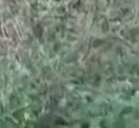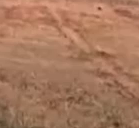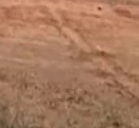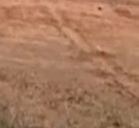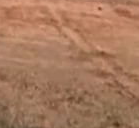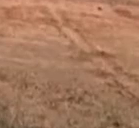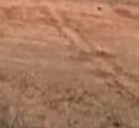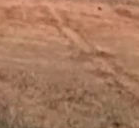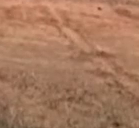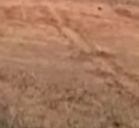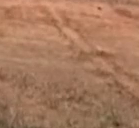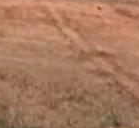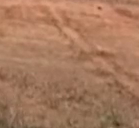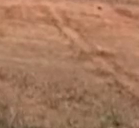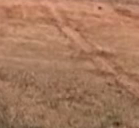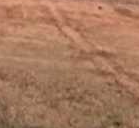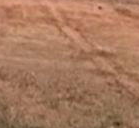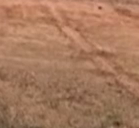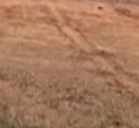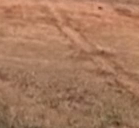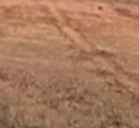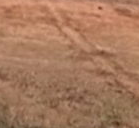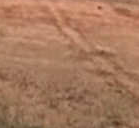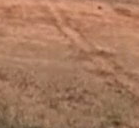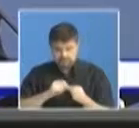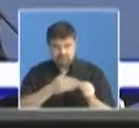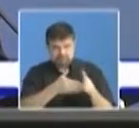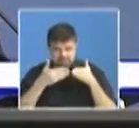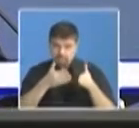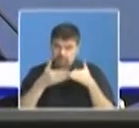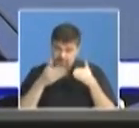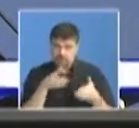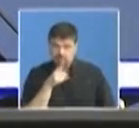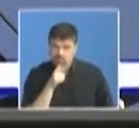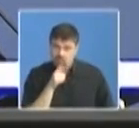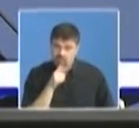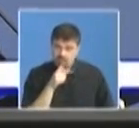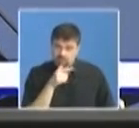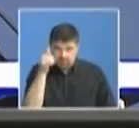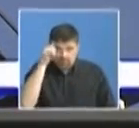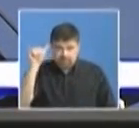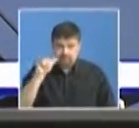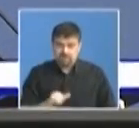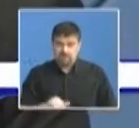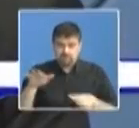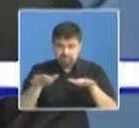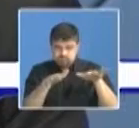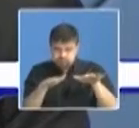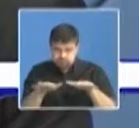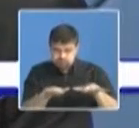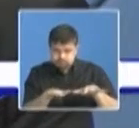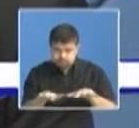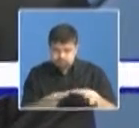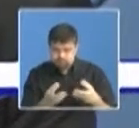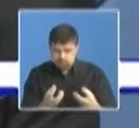segundo para que o abastecimento de Campinas seja preservado A ideia é que nós conseguimos consigamos